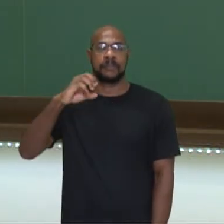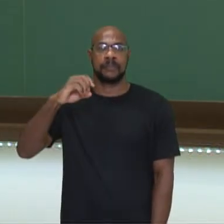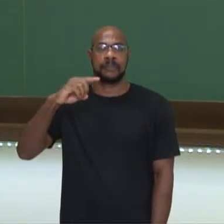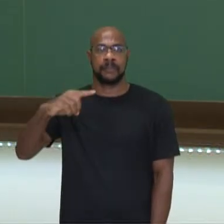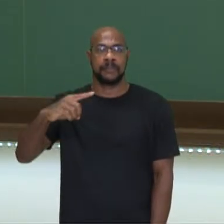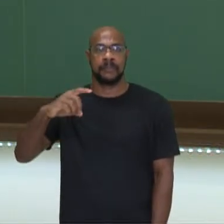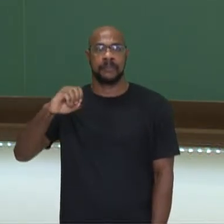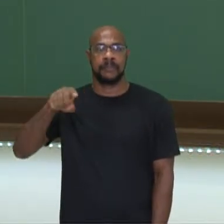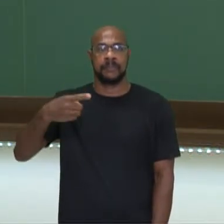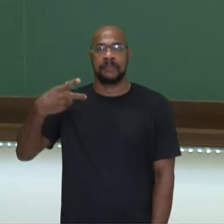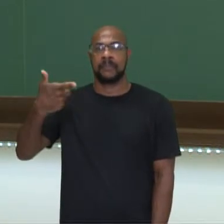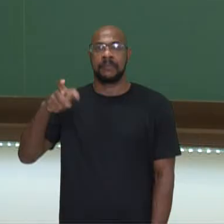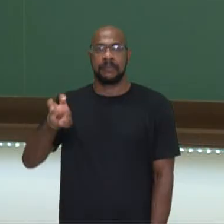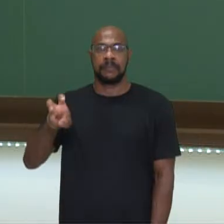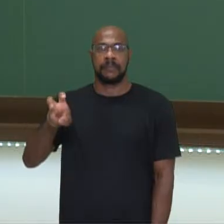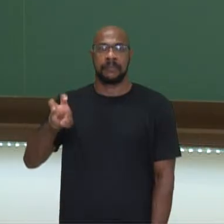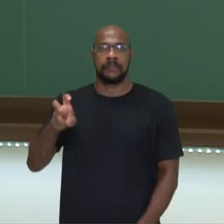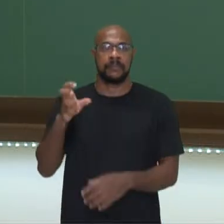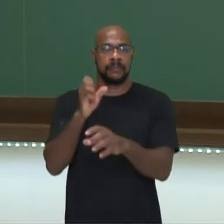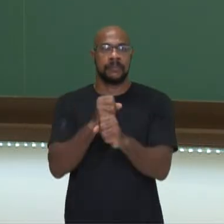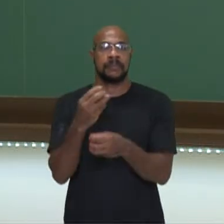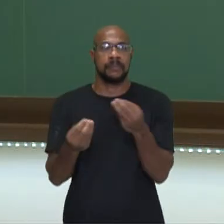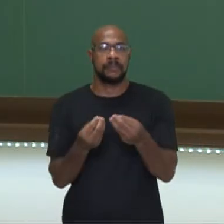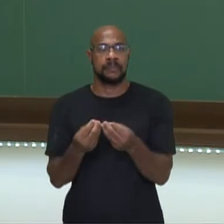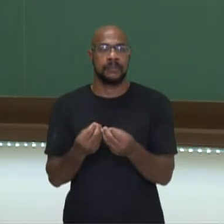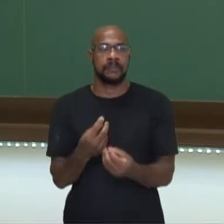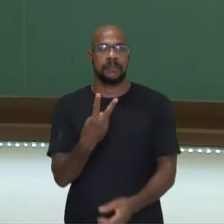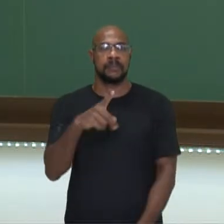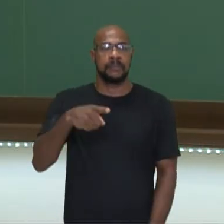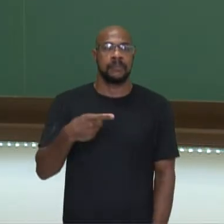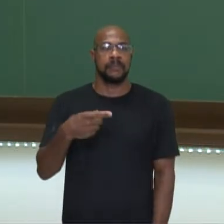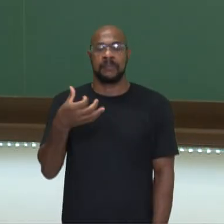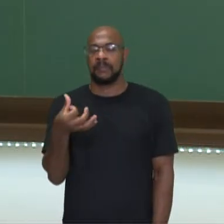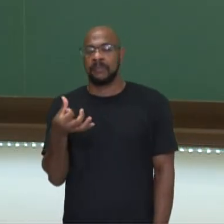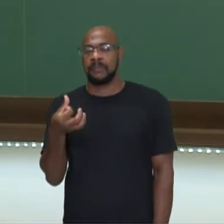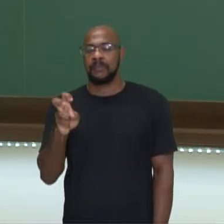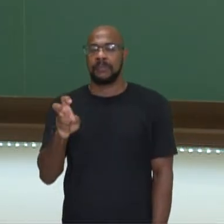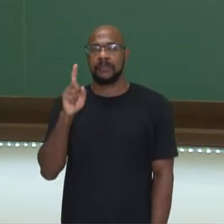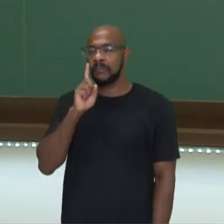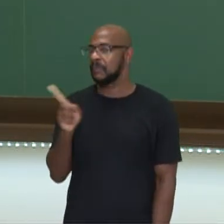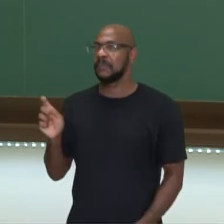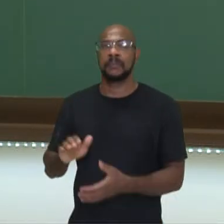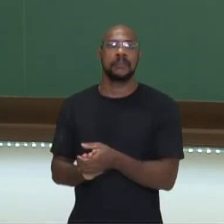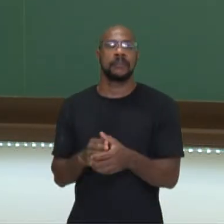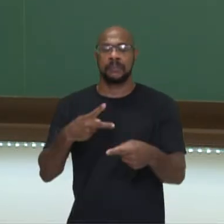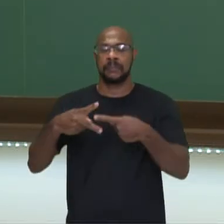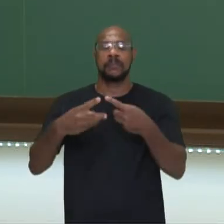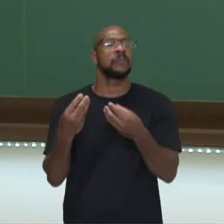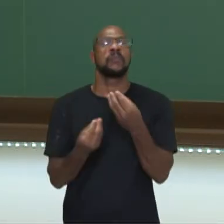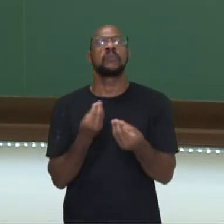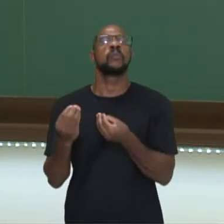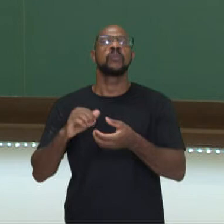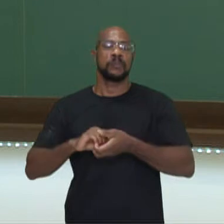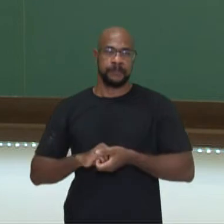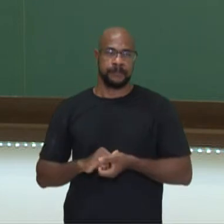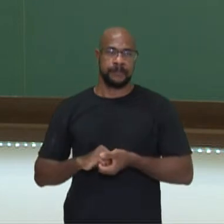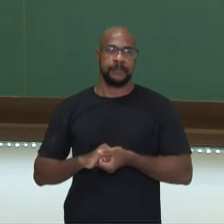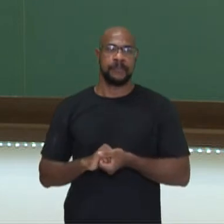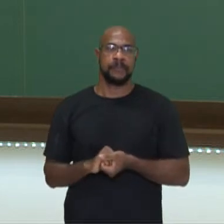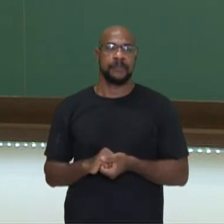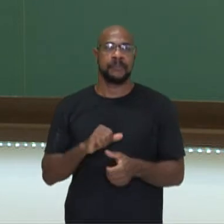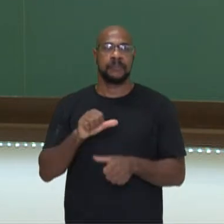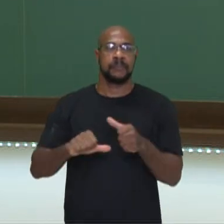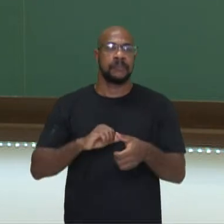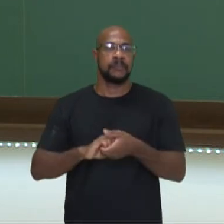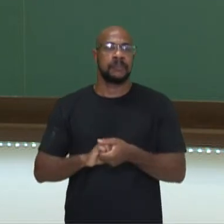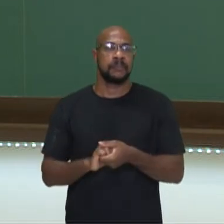dá 2,65 e o sinal de menos. Tá bom? Na forma fracionária ia acontecer o seguinte, ó. Eu vou transformar